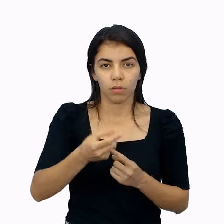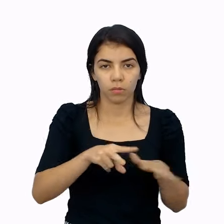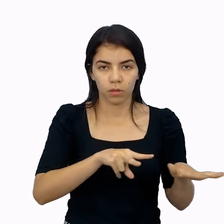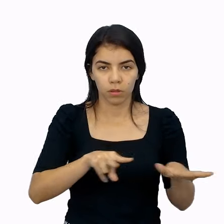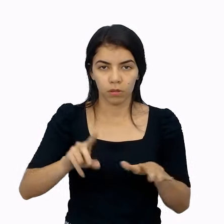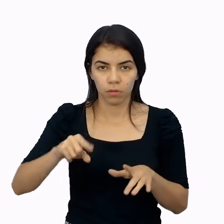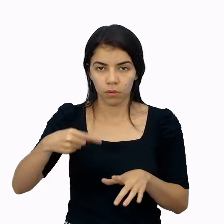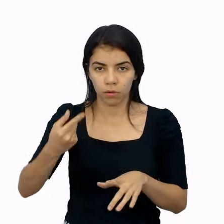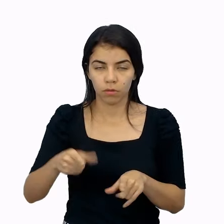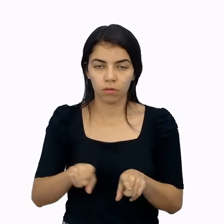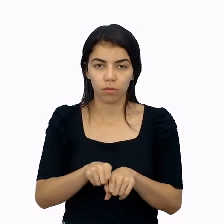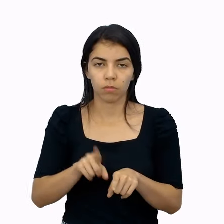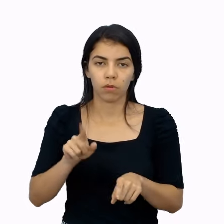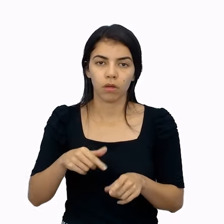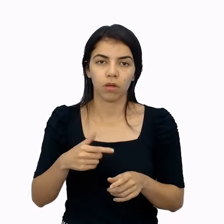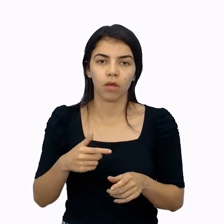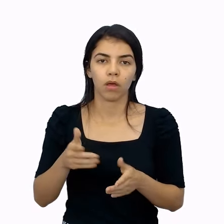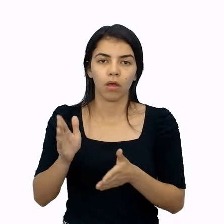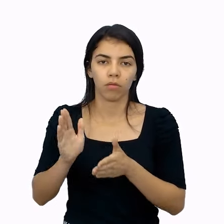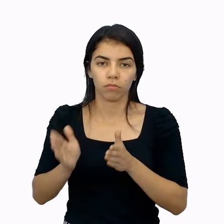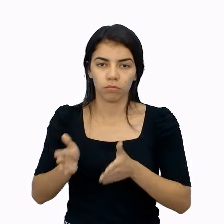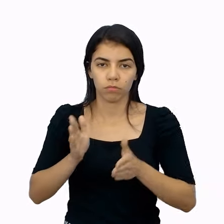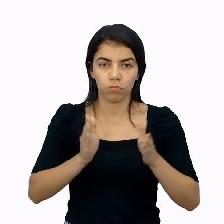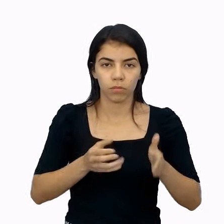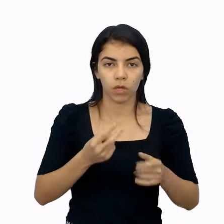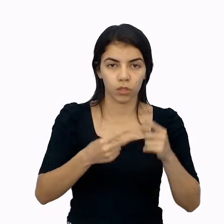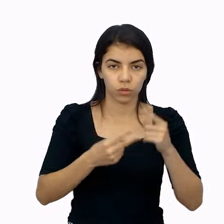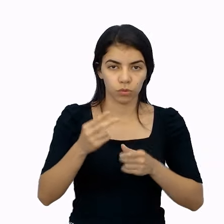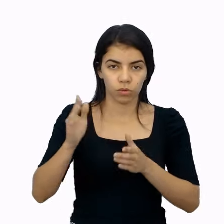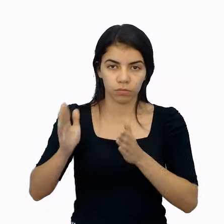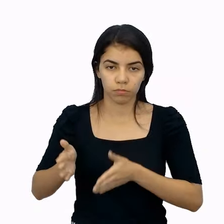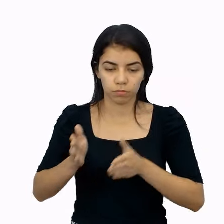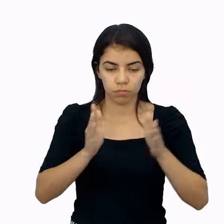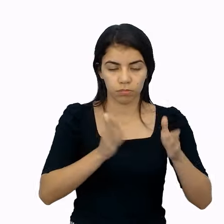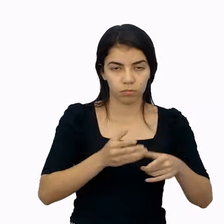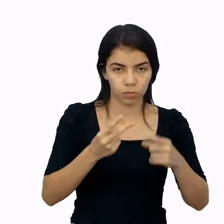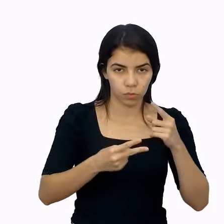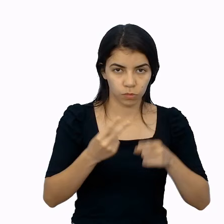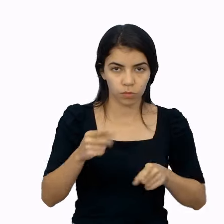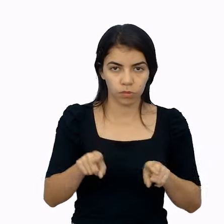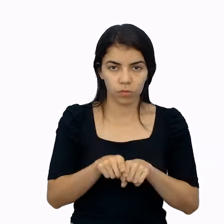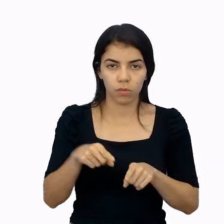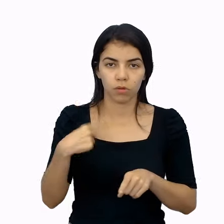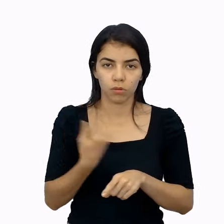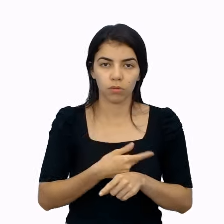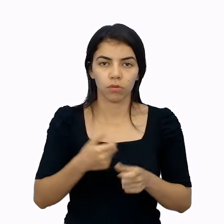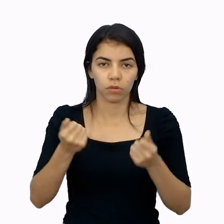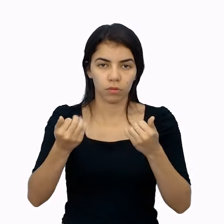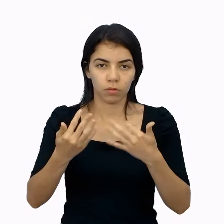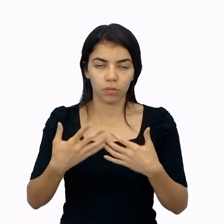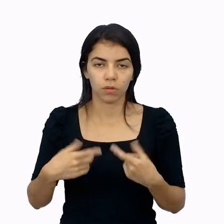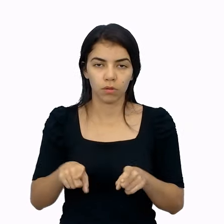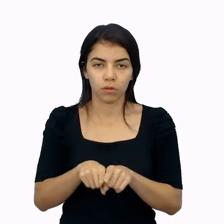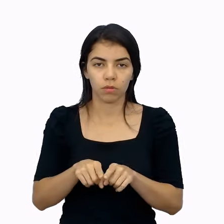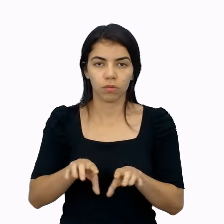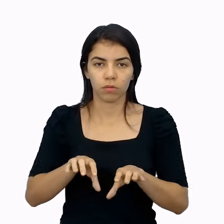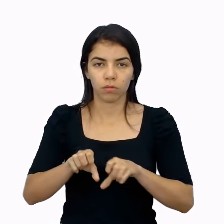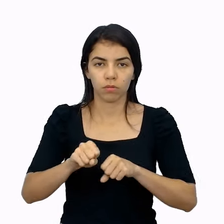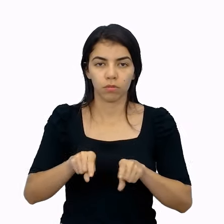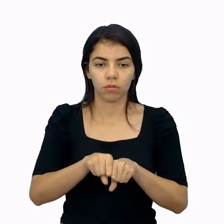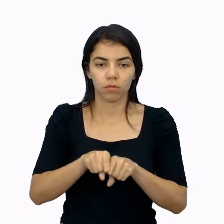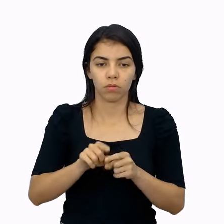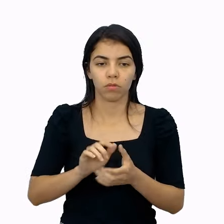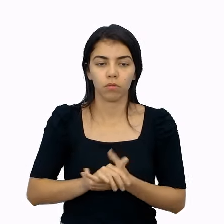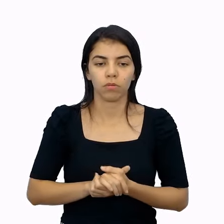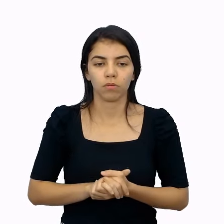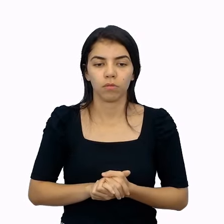semana, tá? Então, é sempre essa divisão em 2 etapas, quando nós estamos aqui abordando essa formação da SA7,